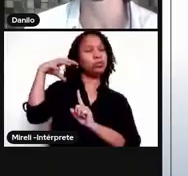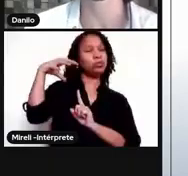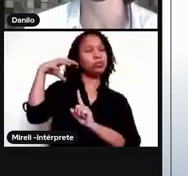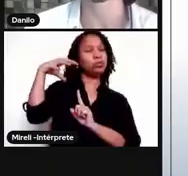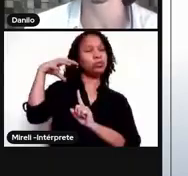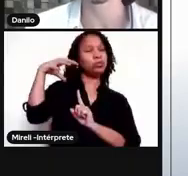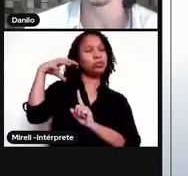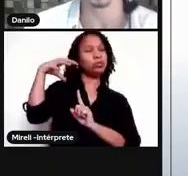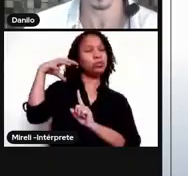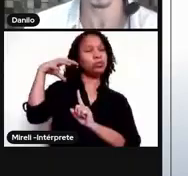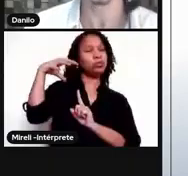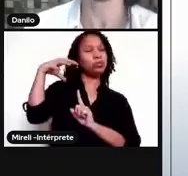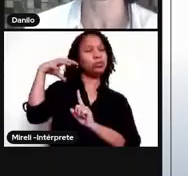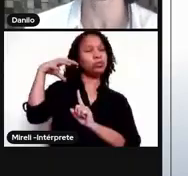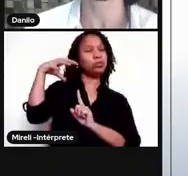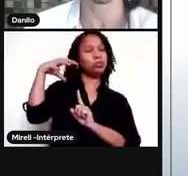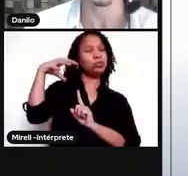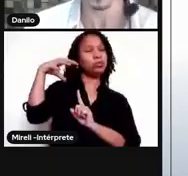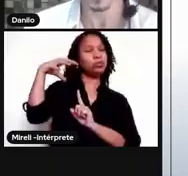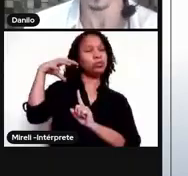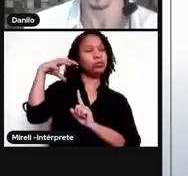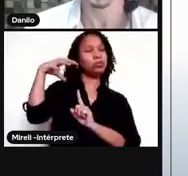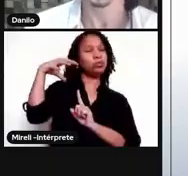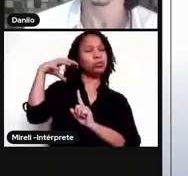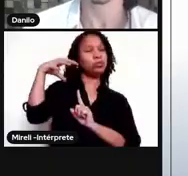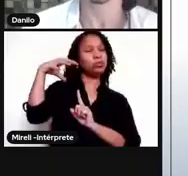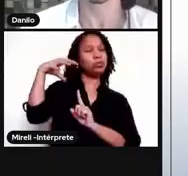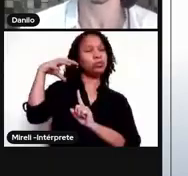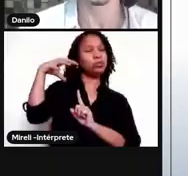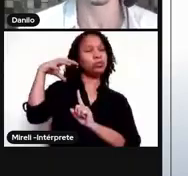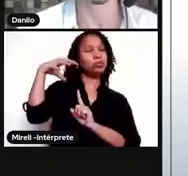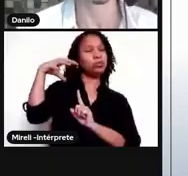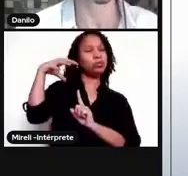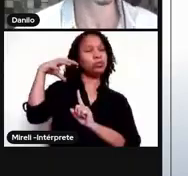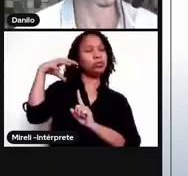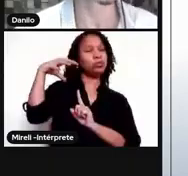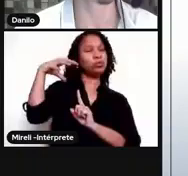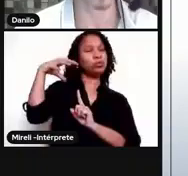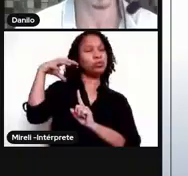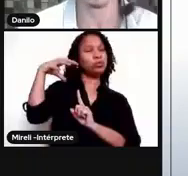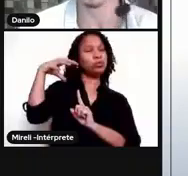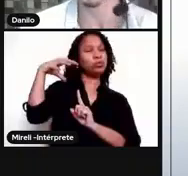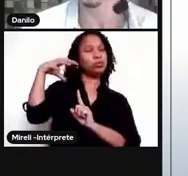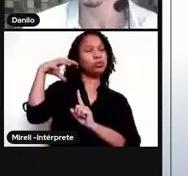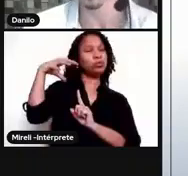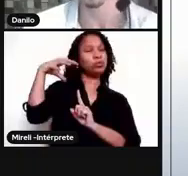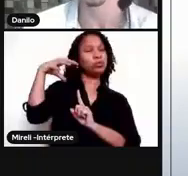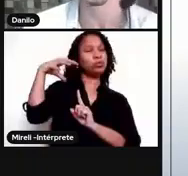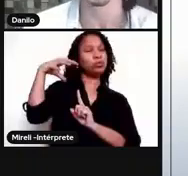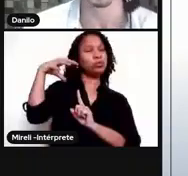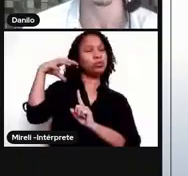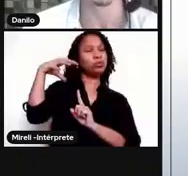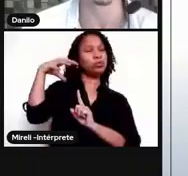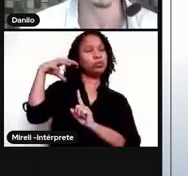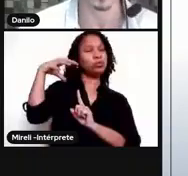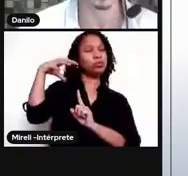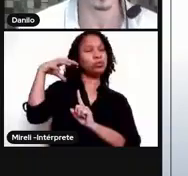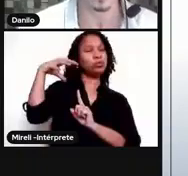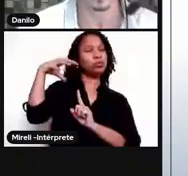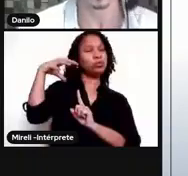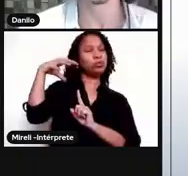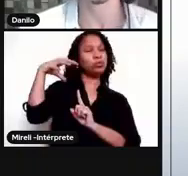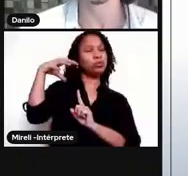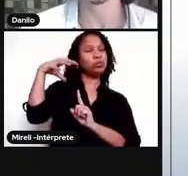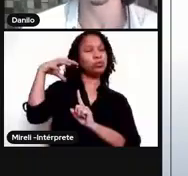fortemente dos regimes de chuva e da precipitação. Além disso, vem sofrendo impactos não só antrópicos, mas também impactos